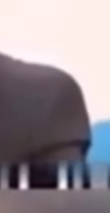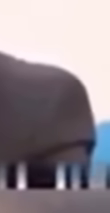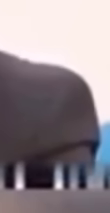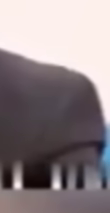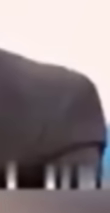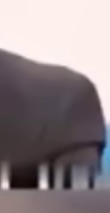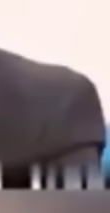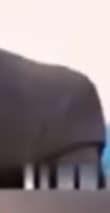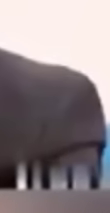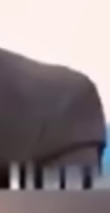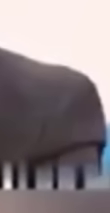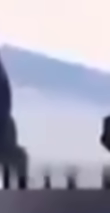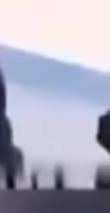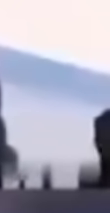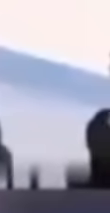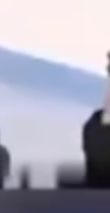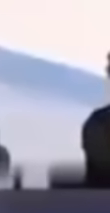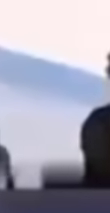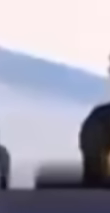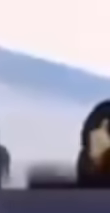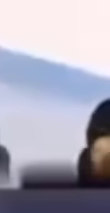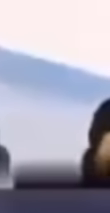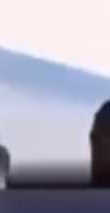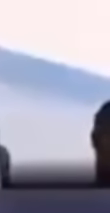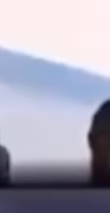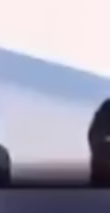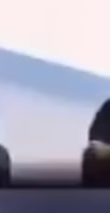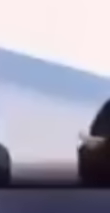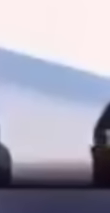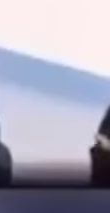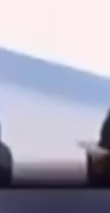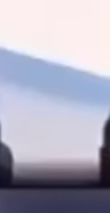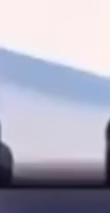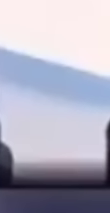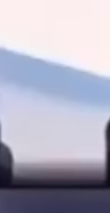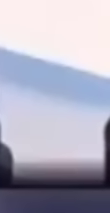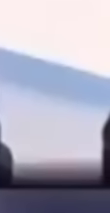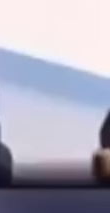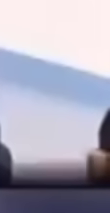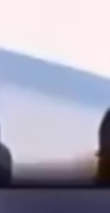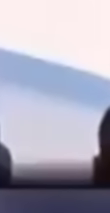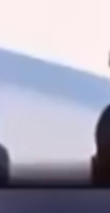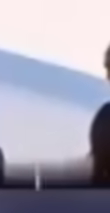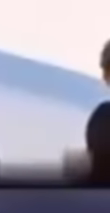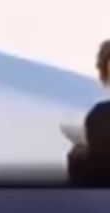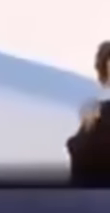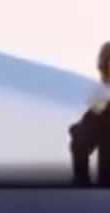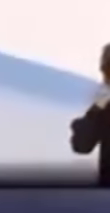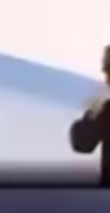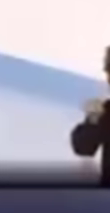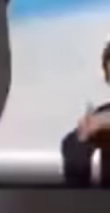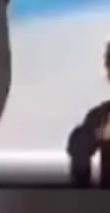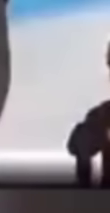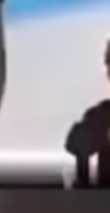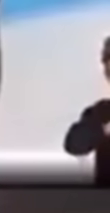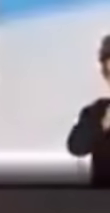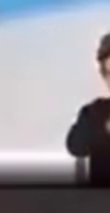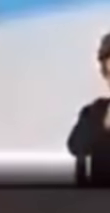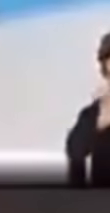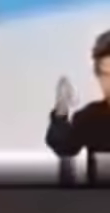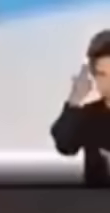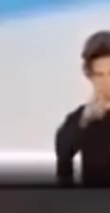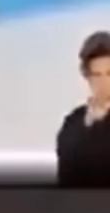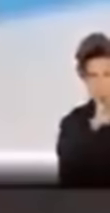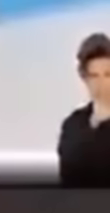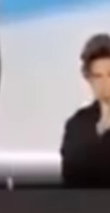postos-chave da corporação pessoas que pudessem ser obedientes a ele. É inegável a proximidade do senhor com o presidente Lula. O senhor tem acesso direto a ele, ao